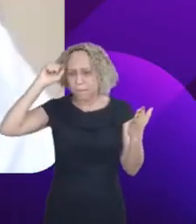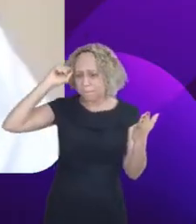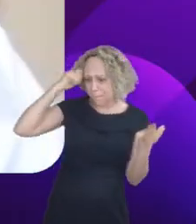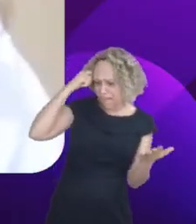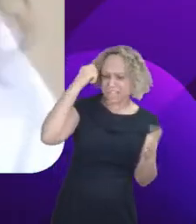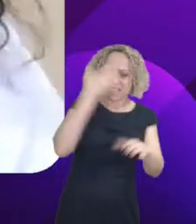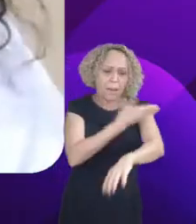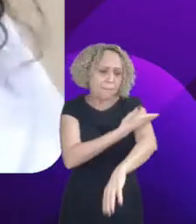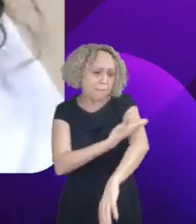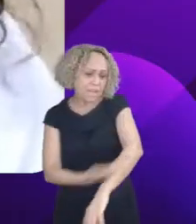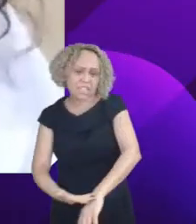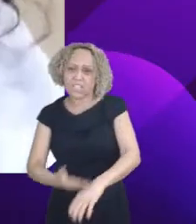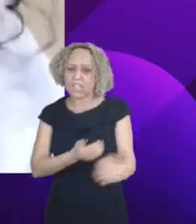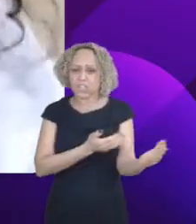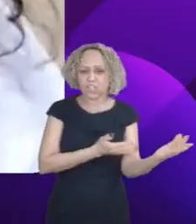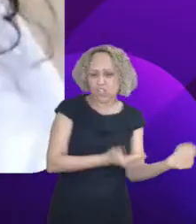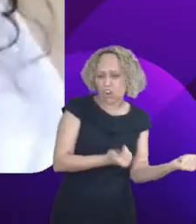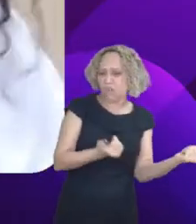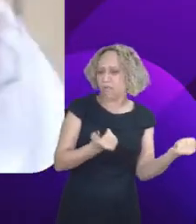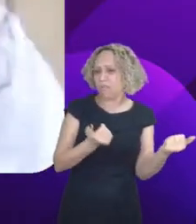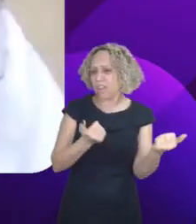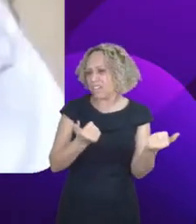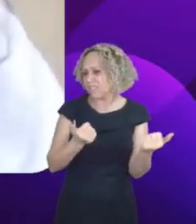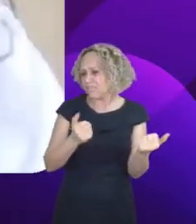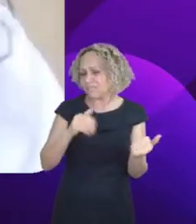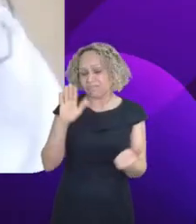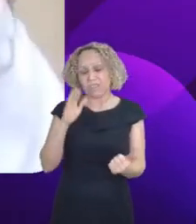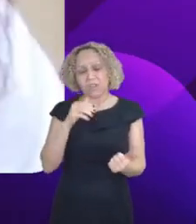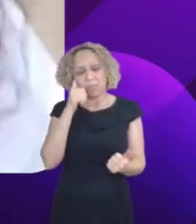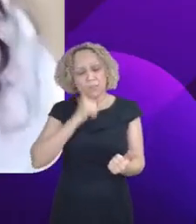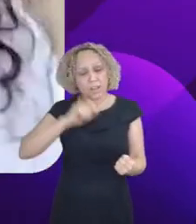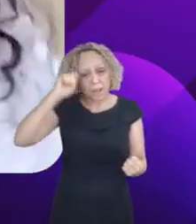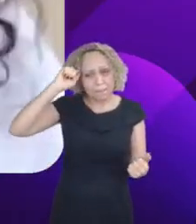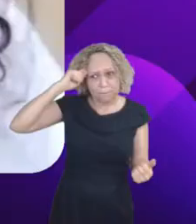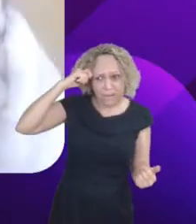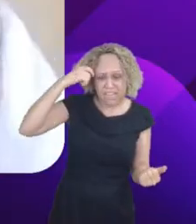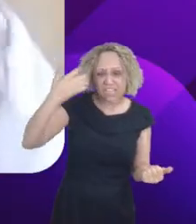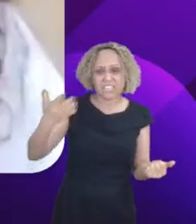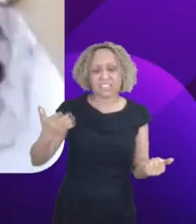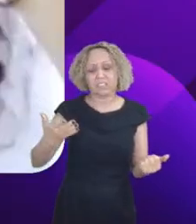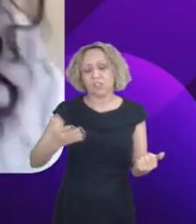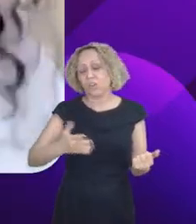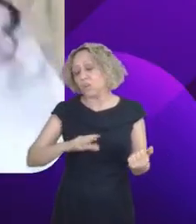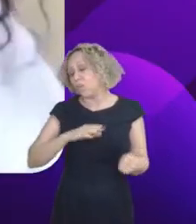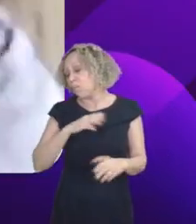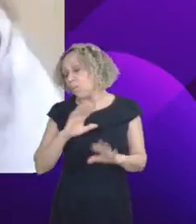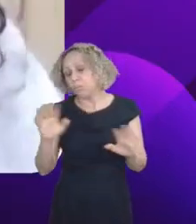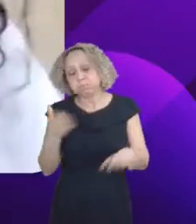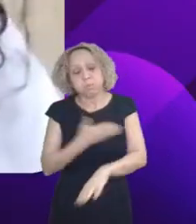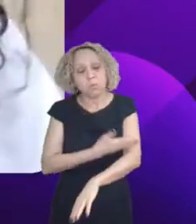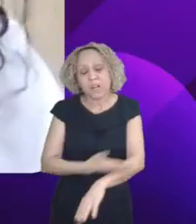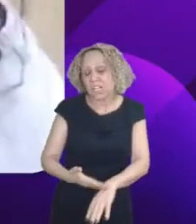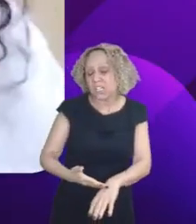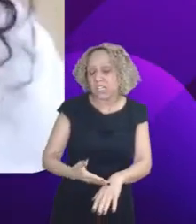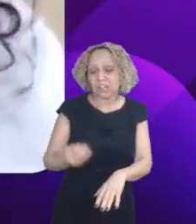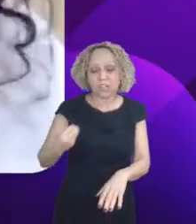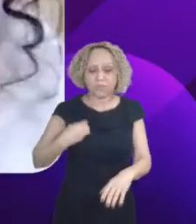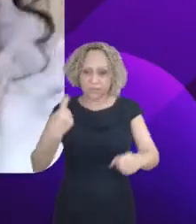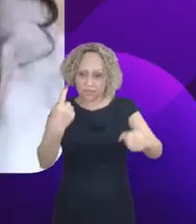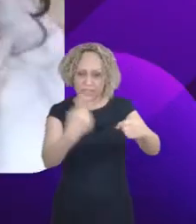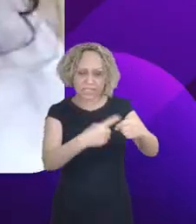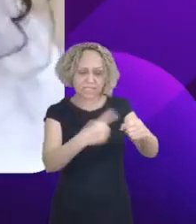as interseccionalidades. Para a mulher preta ou não da zona rural, que